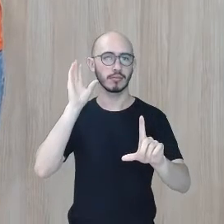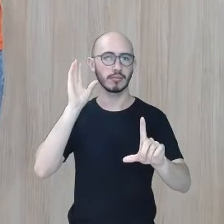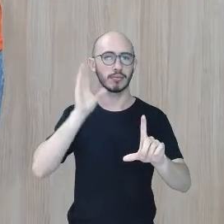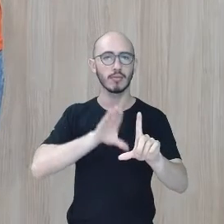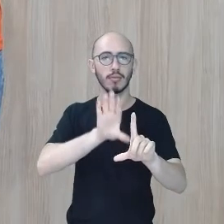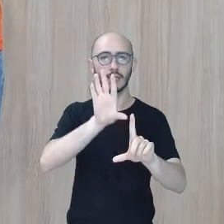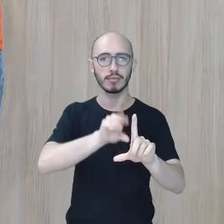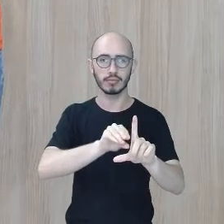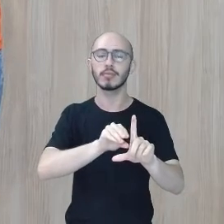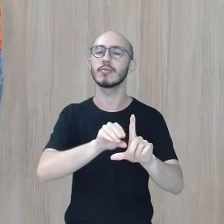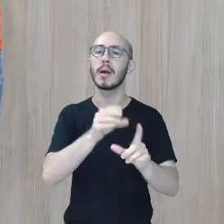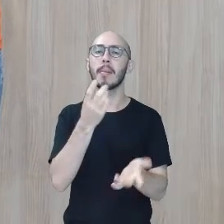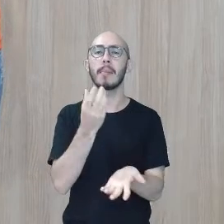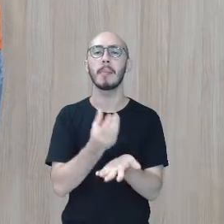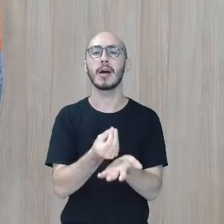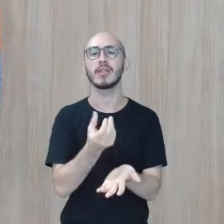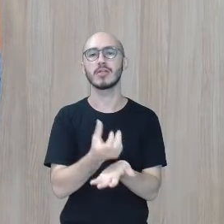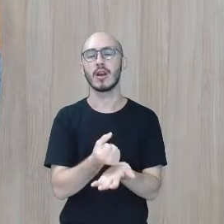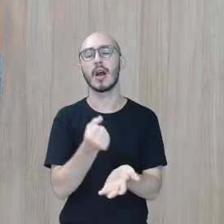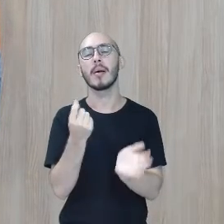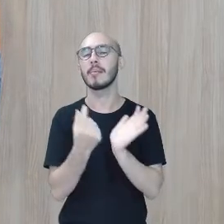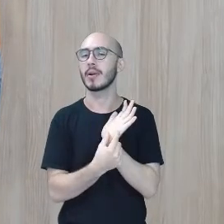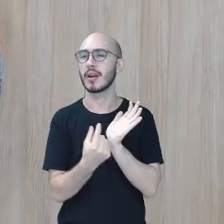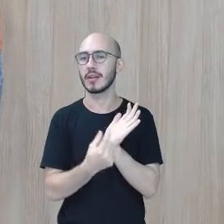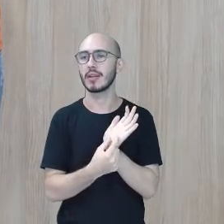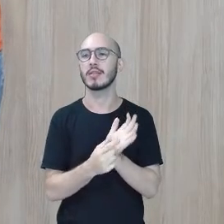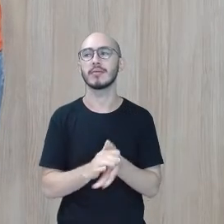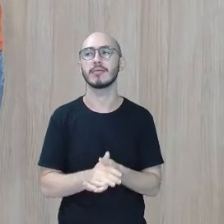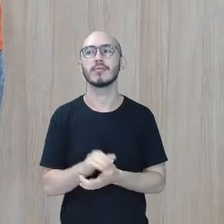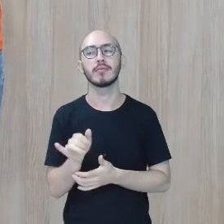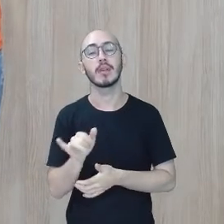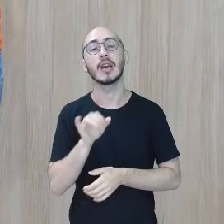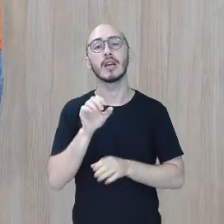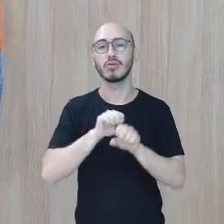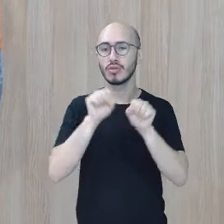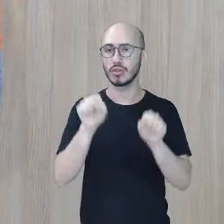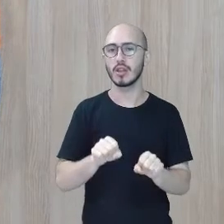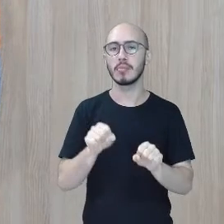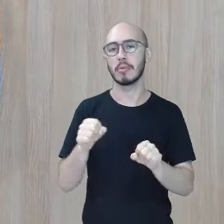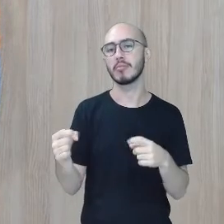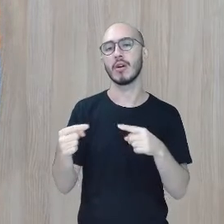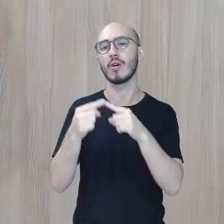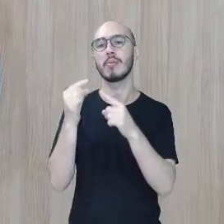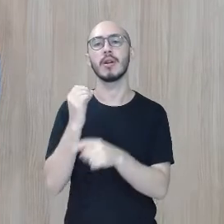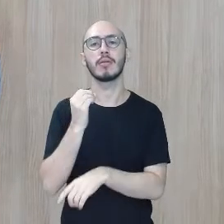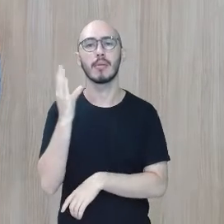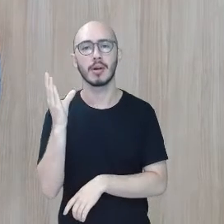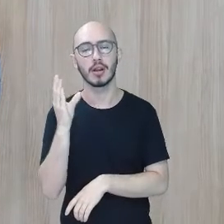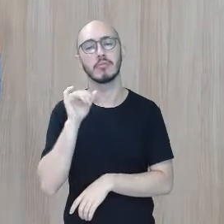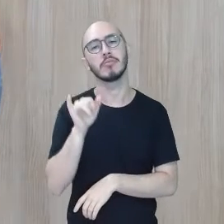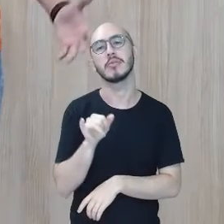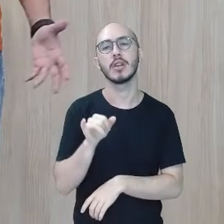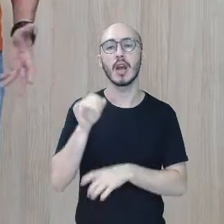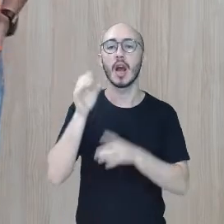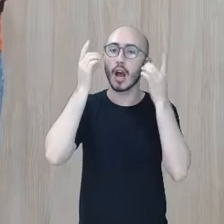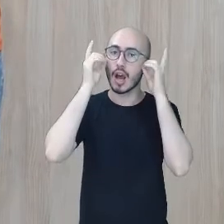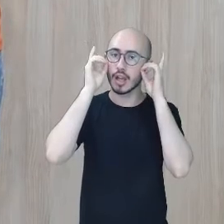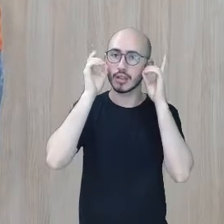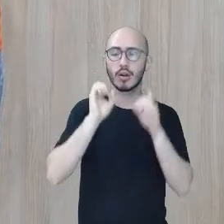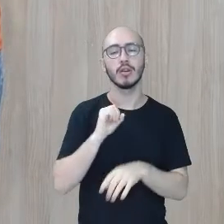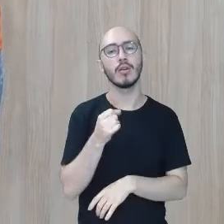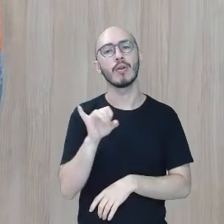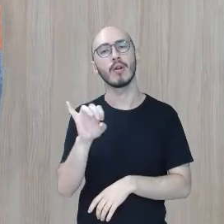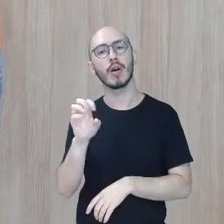Codes. Você vai colocar aí o seu celular no sistema operacional do seu aparelho, certo? Seja ele Android